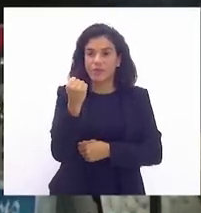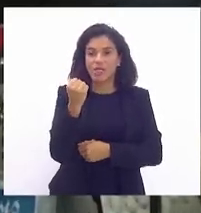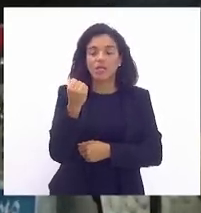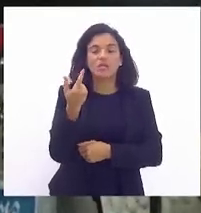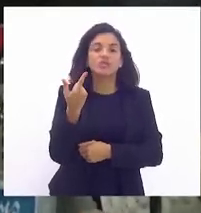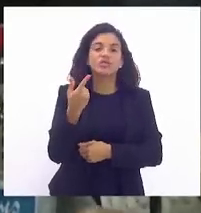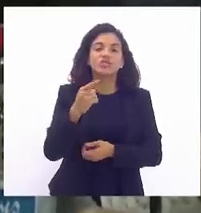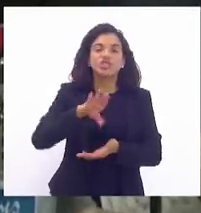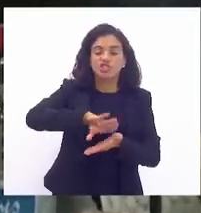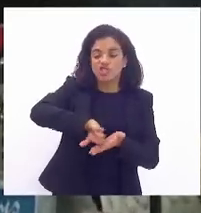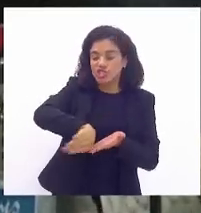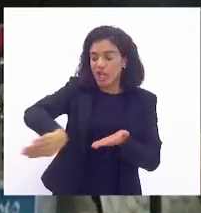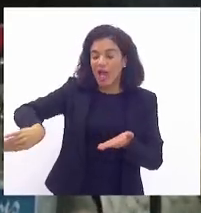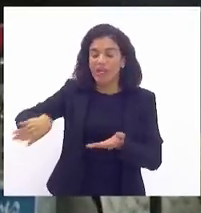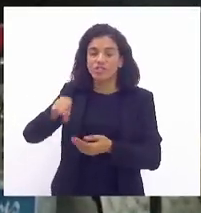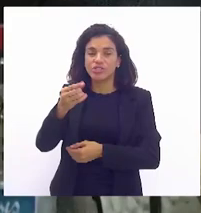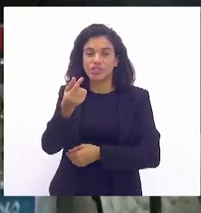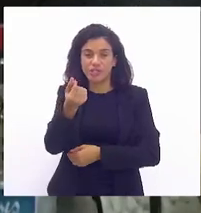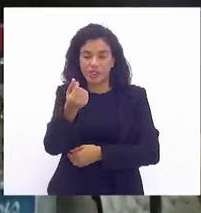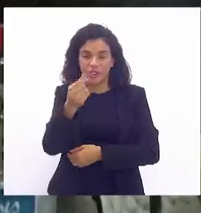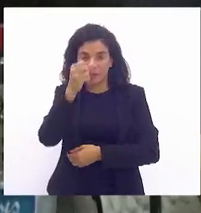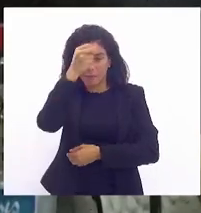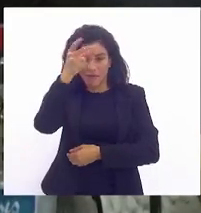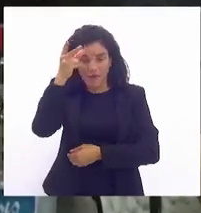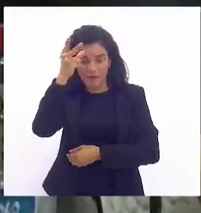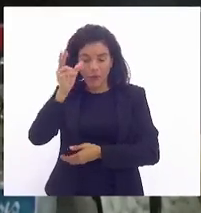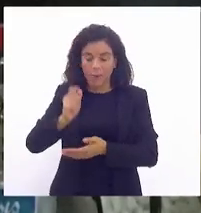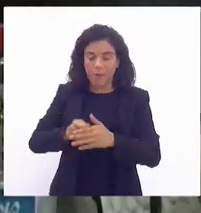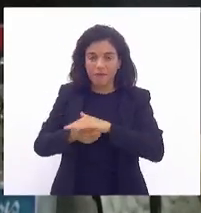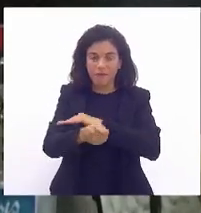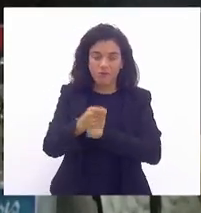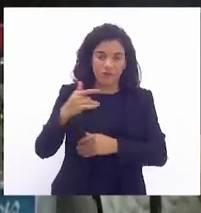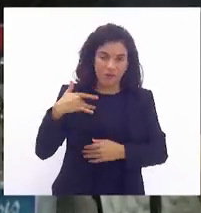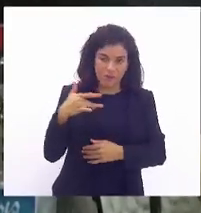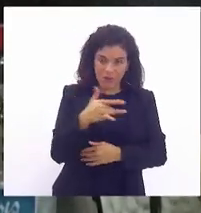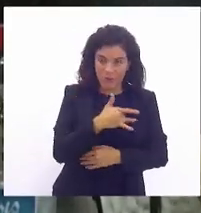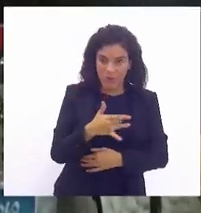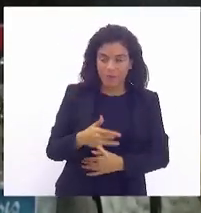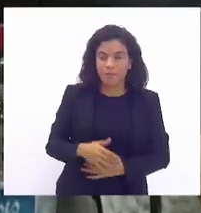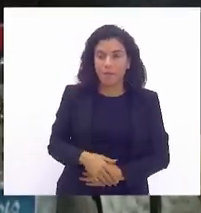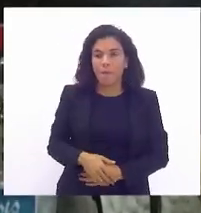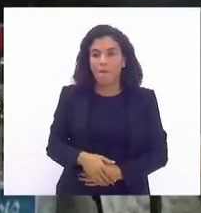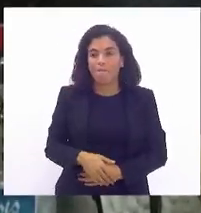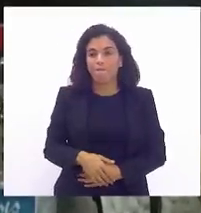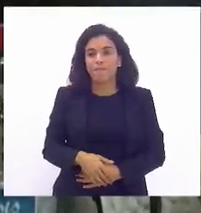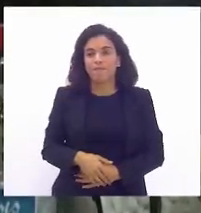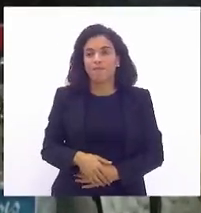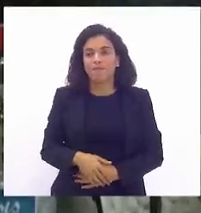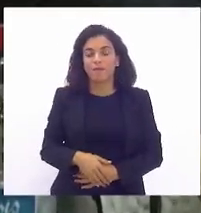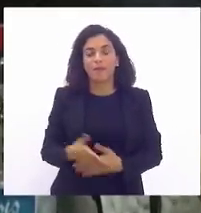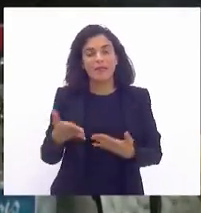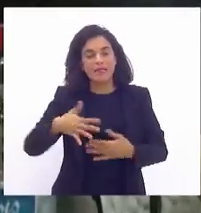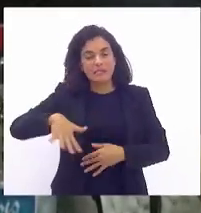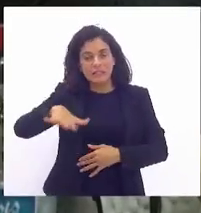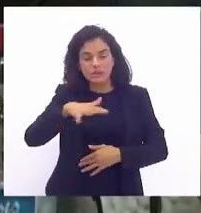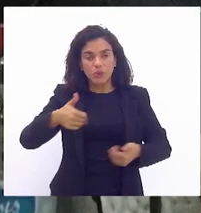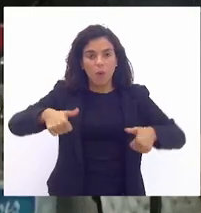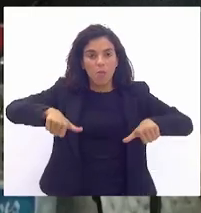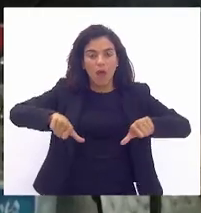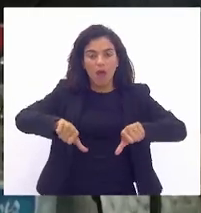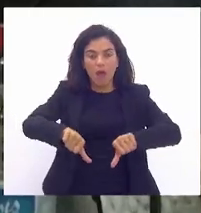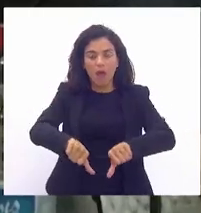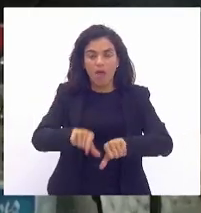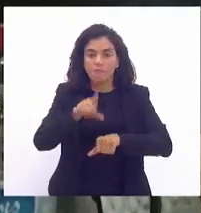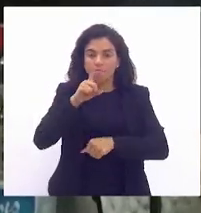da prefeitura para que a prefeitura tenha dinheiro para investir na saúde e no que é que seja. Nesse estado de calamidade, que é o que todo